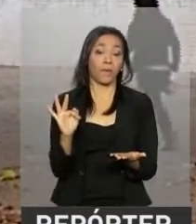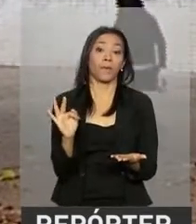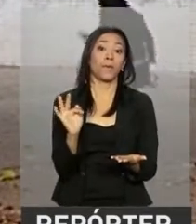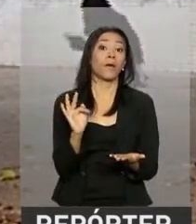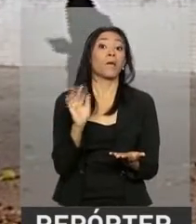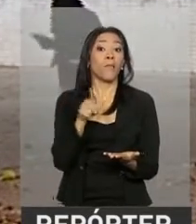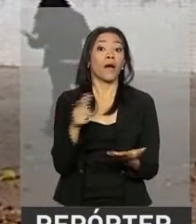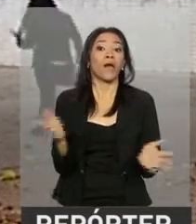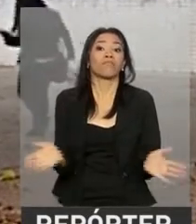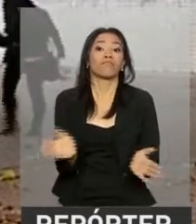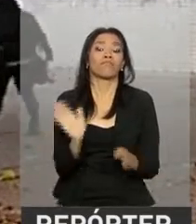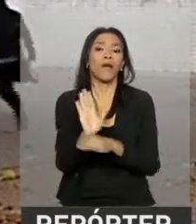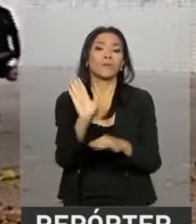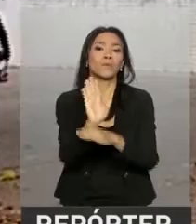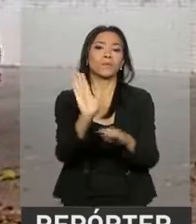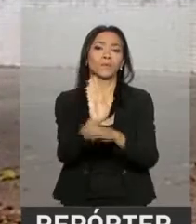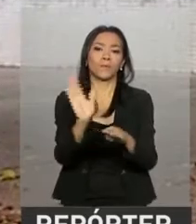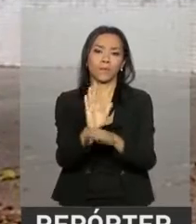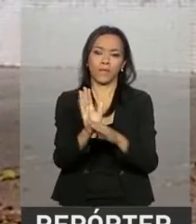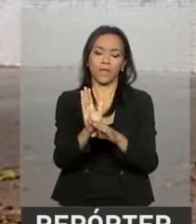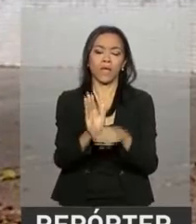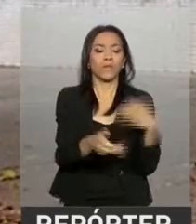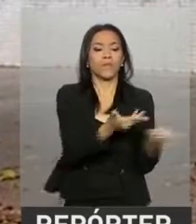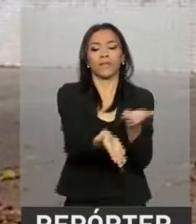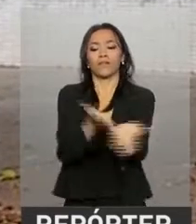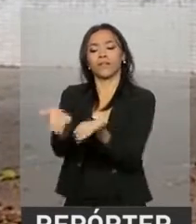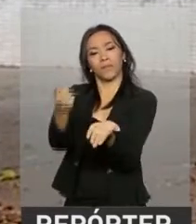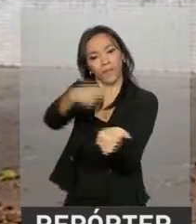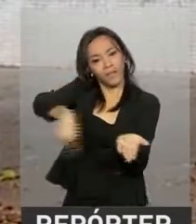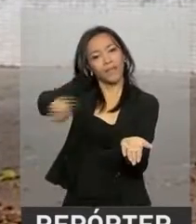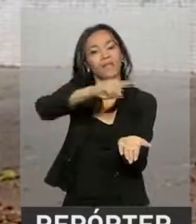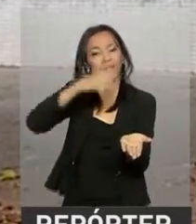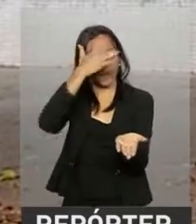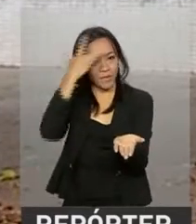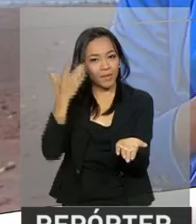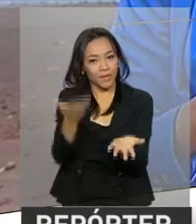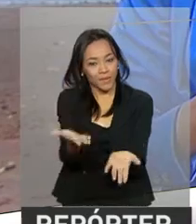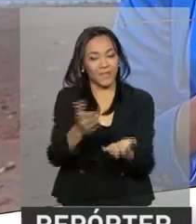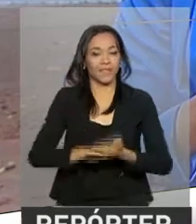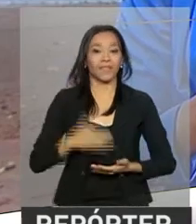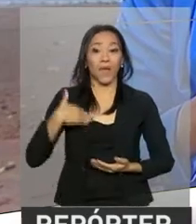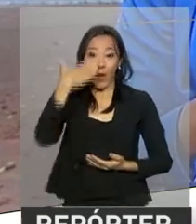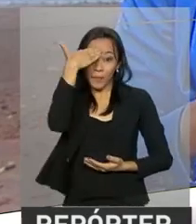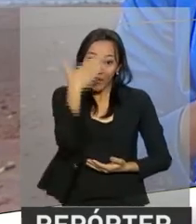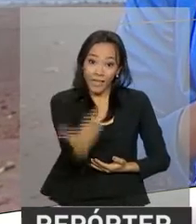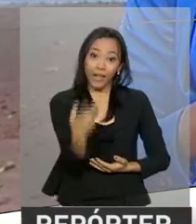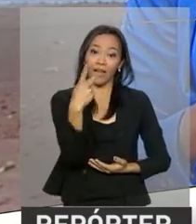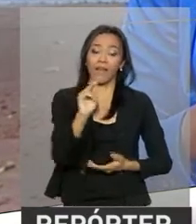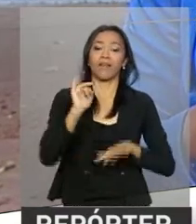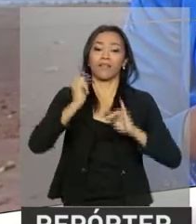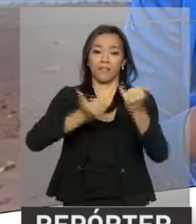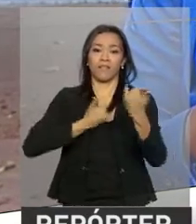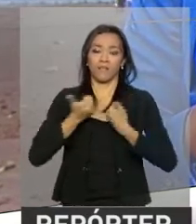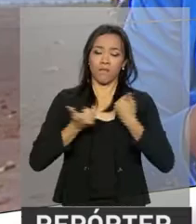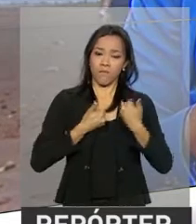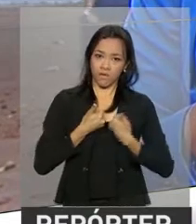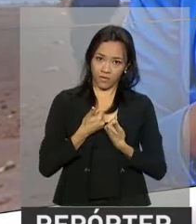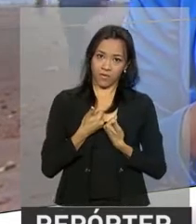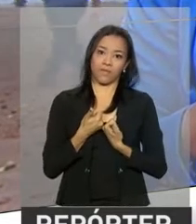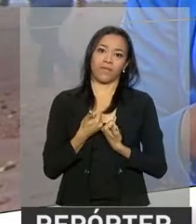para manutenção e expansão dos atendimentos à população. José Luiz. Ela pelas informações ao vivo